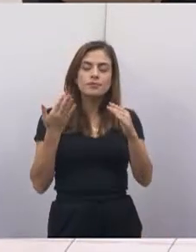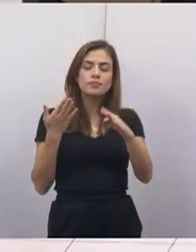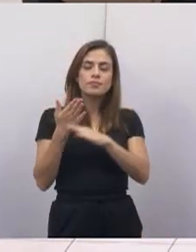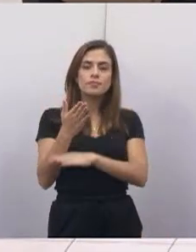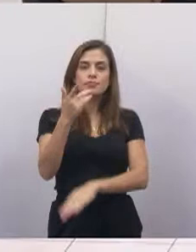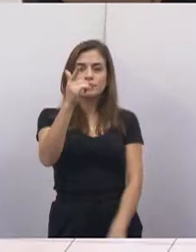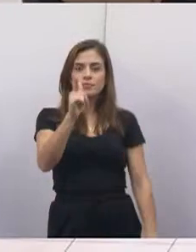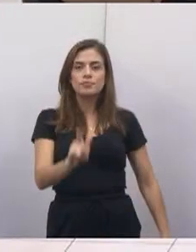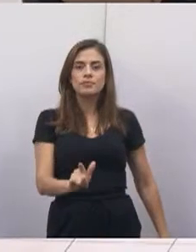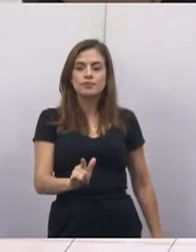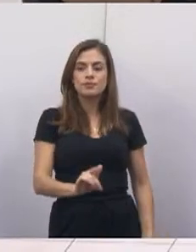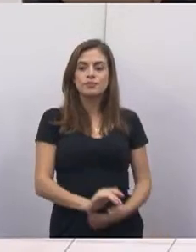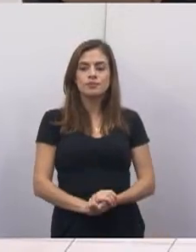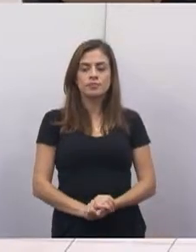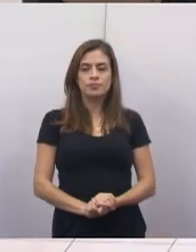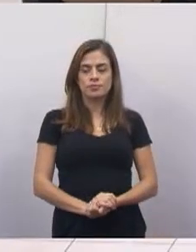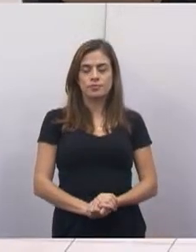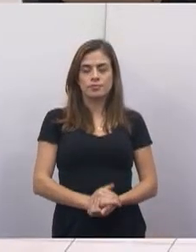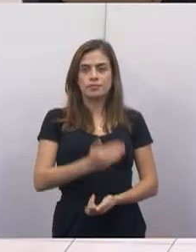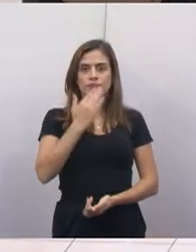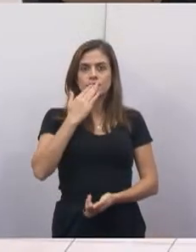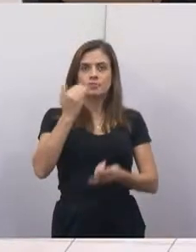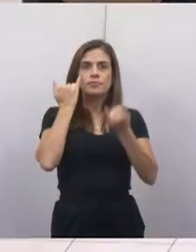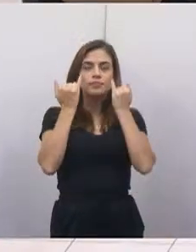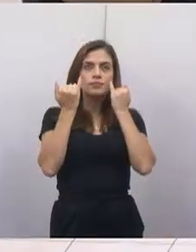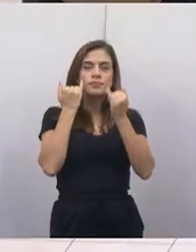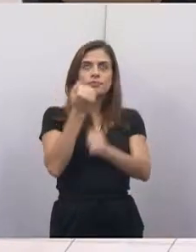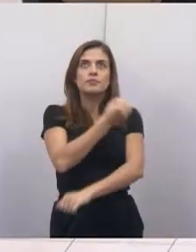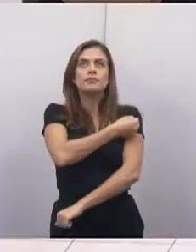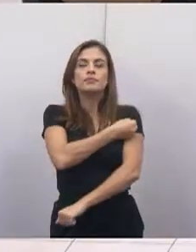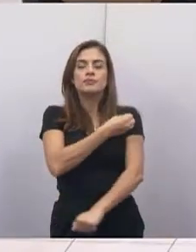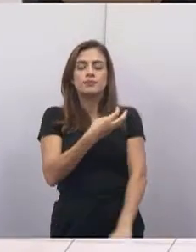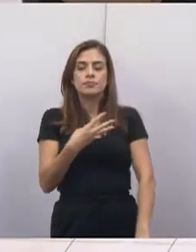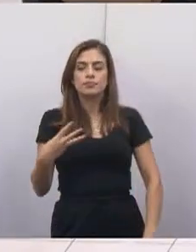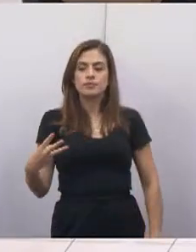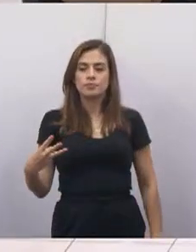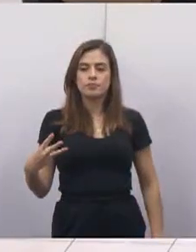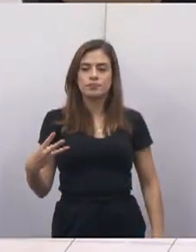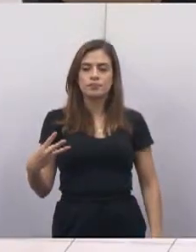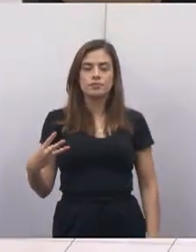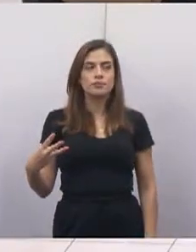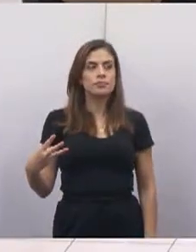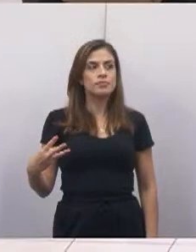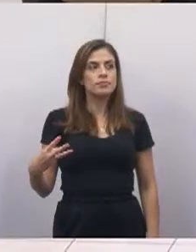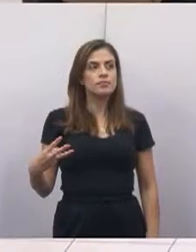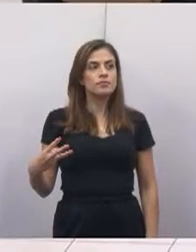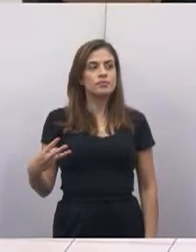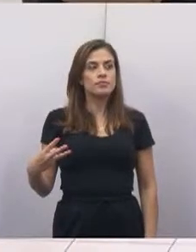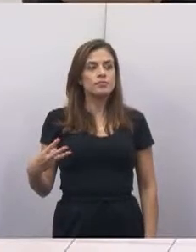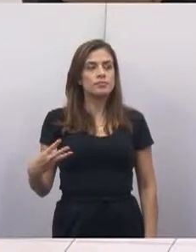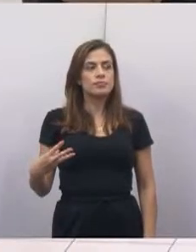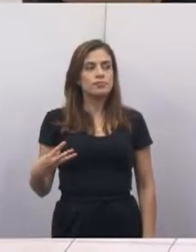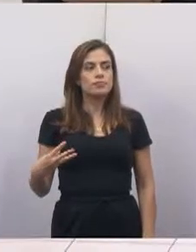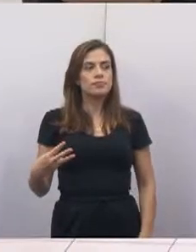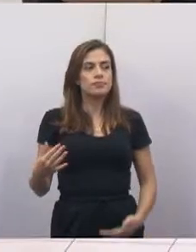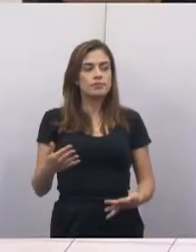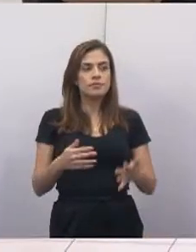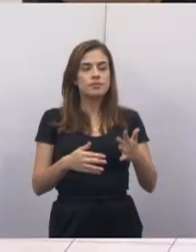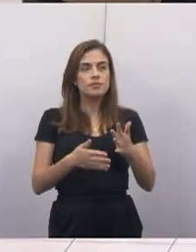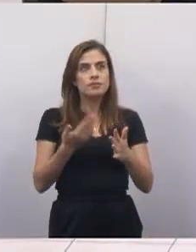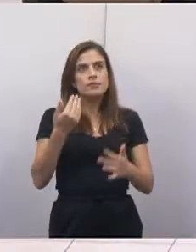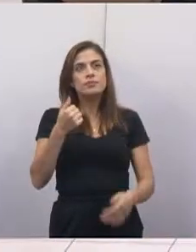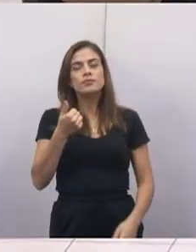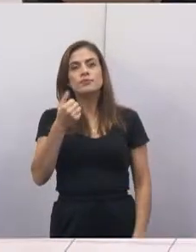Próximo. Pedido de informação número 33. Considerando que desde